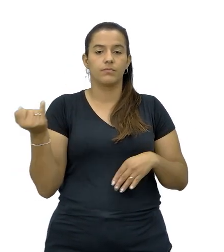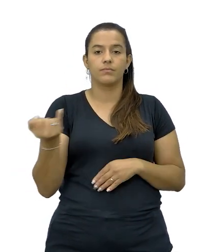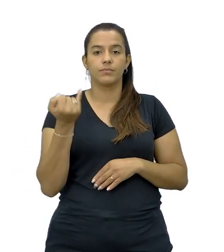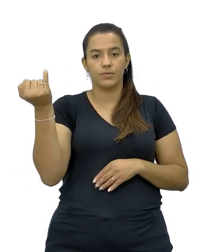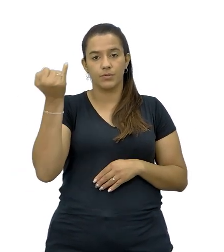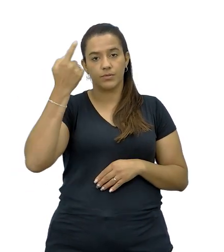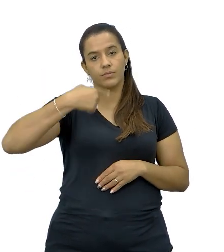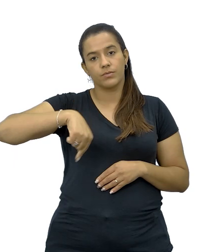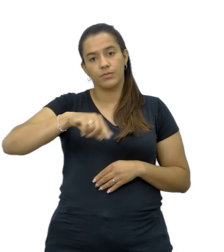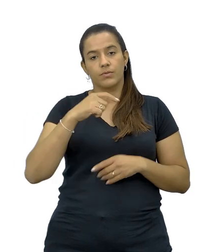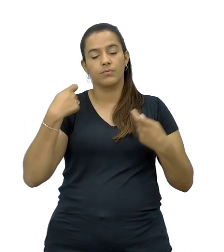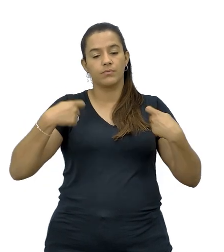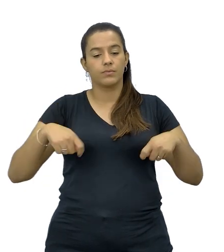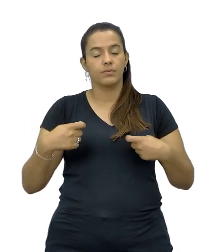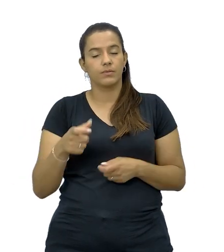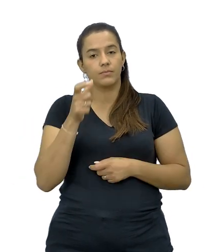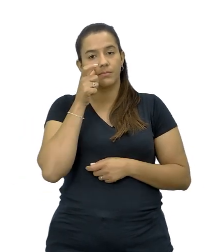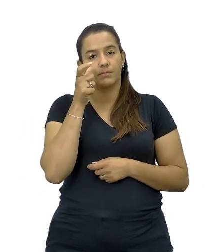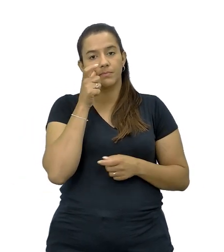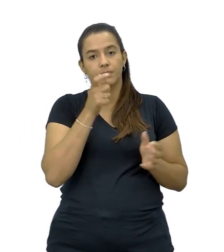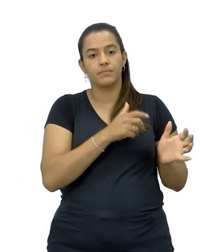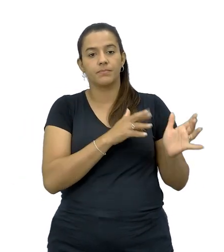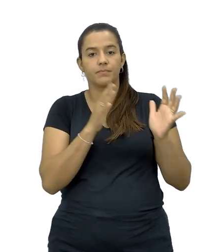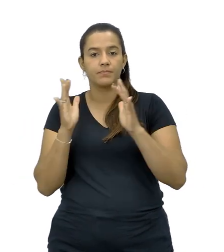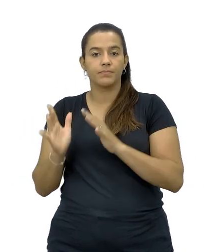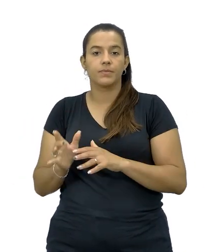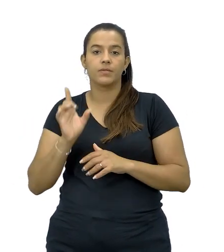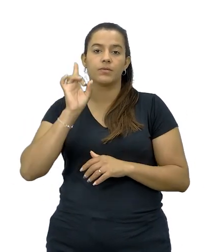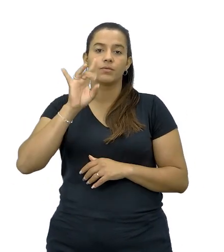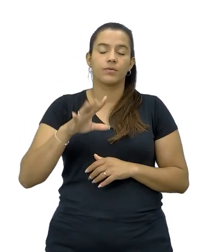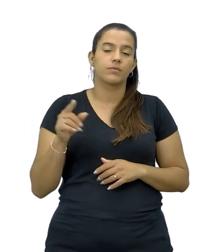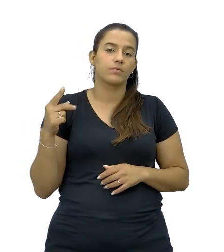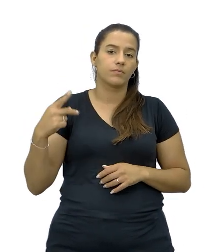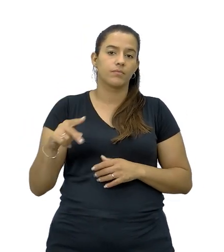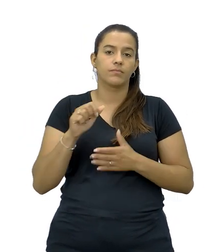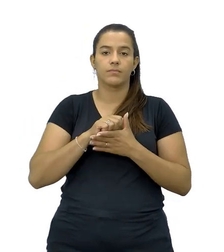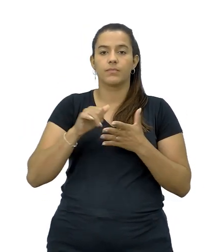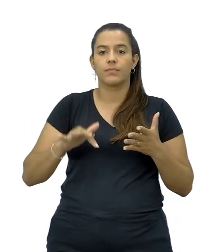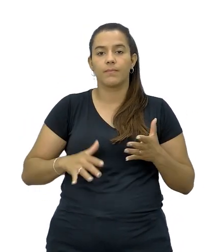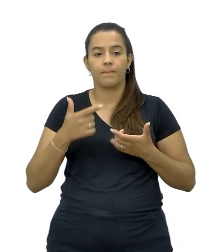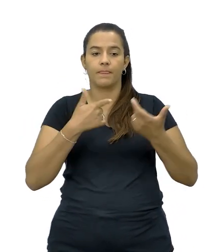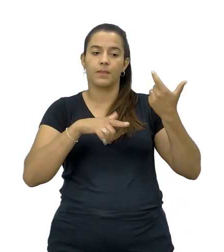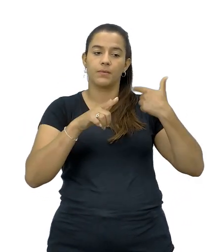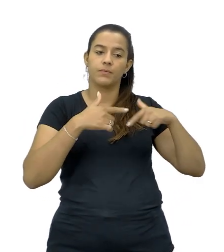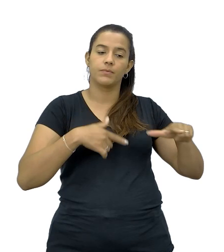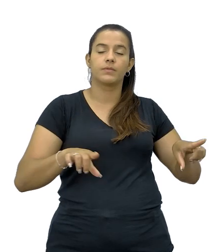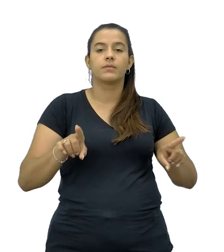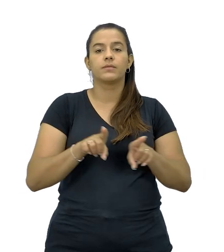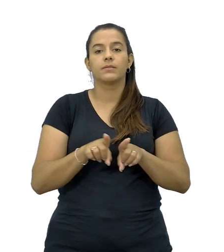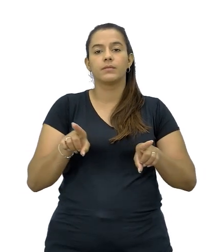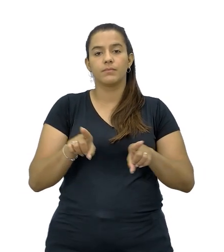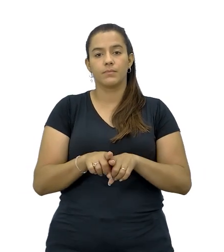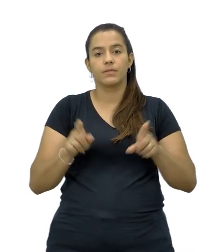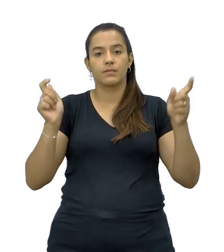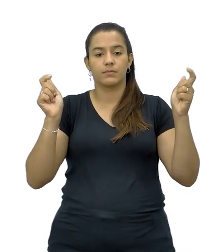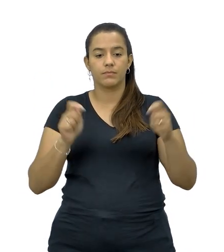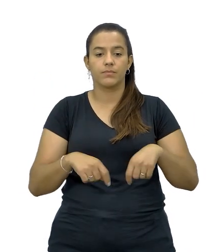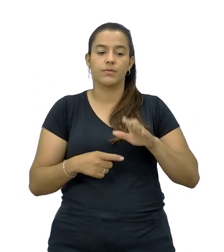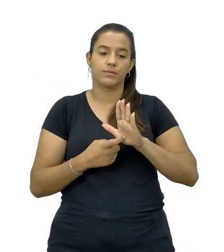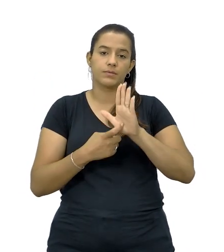precisa observar e tratar, não só com essa atividade, mas com outras variadas, né, que podem ser